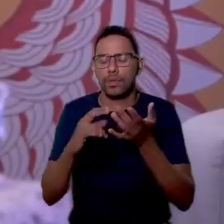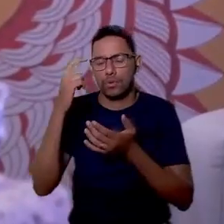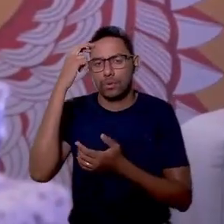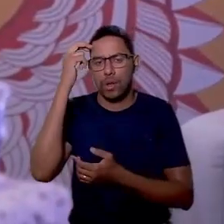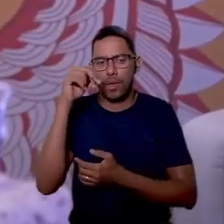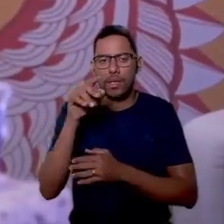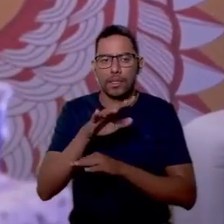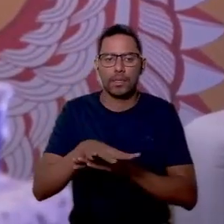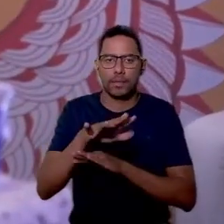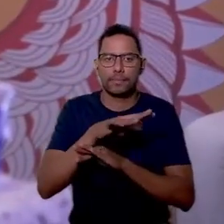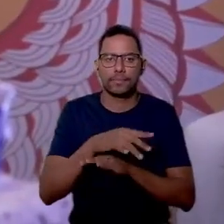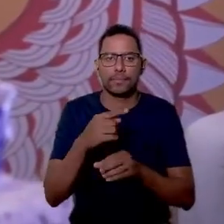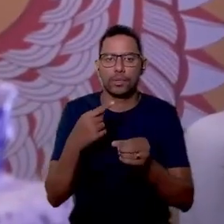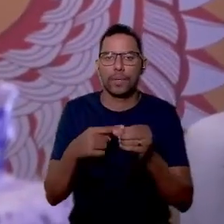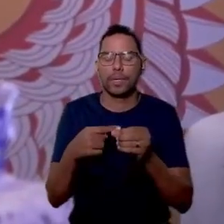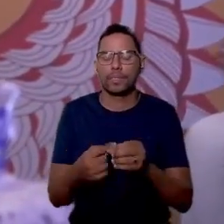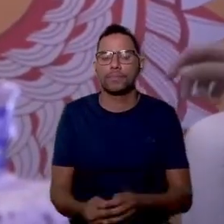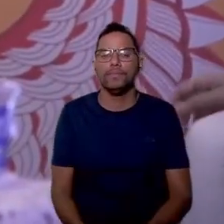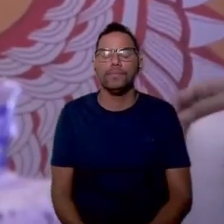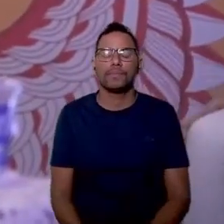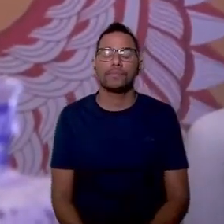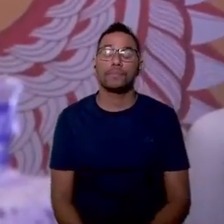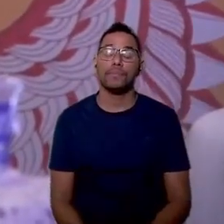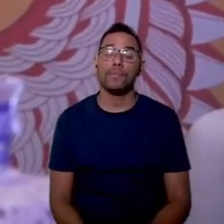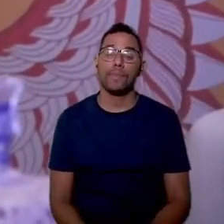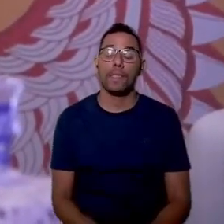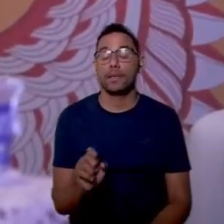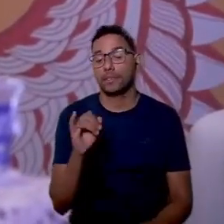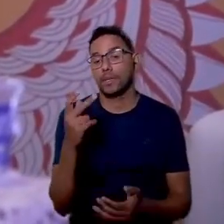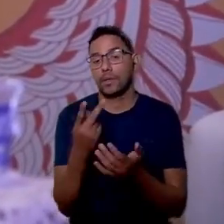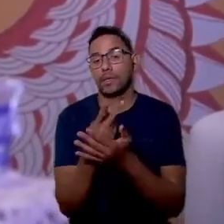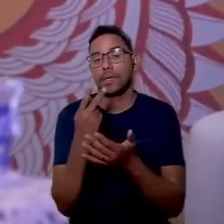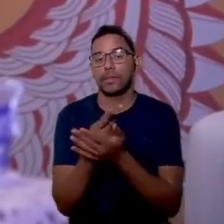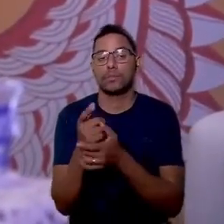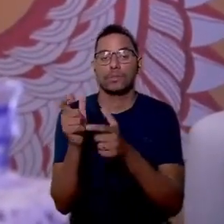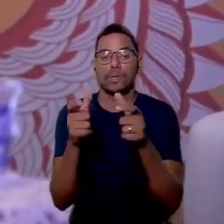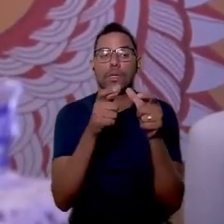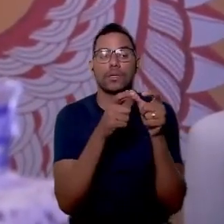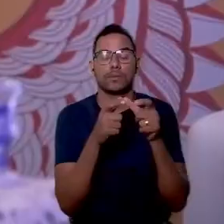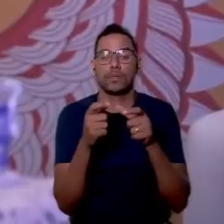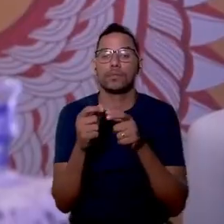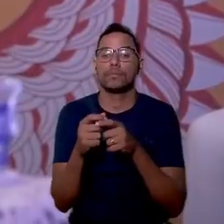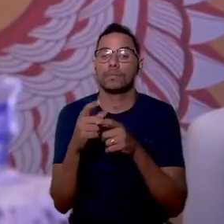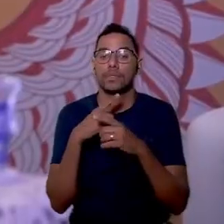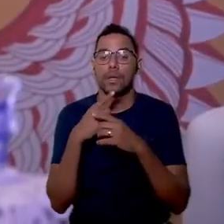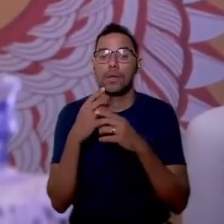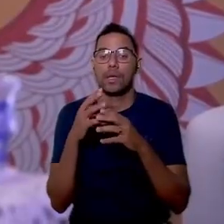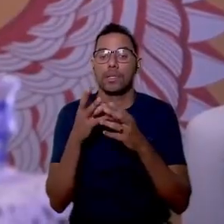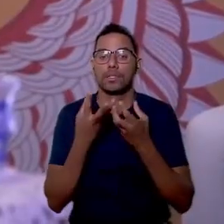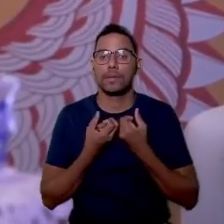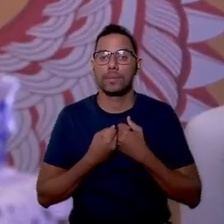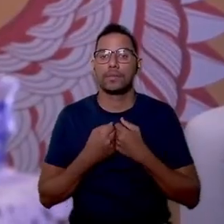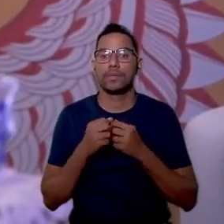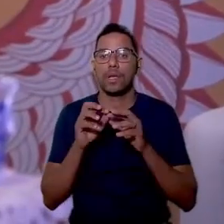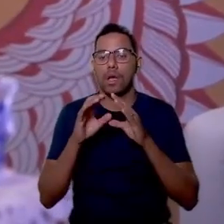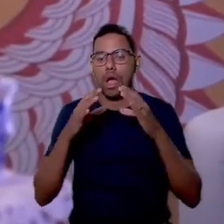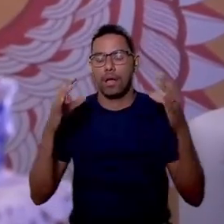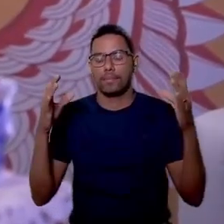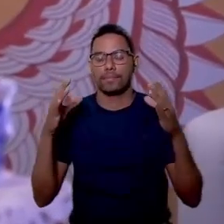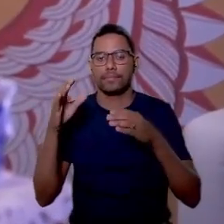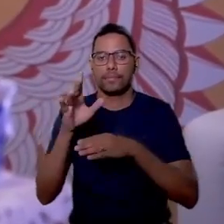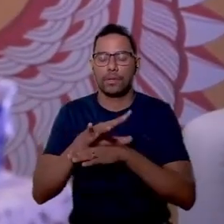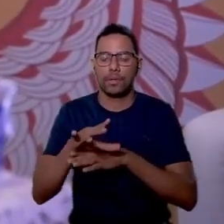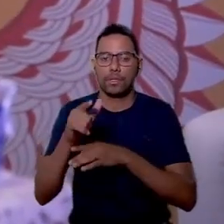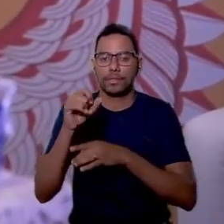aqui para o município. Né? Se isso se repete em outros municípios, a gente tem um ganho muito grande dessa nacionalização. Se a